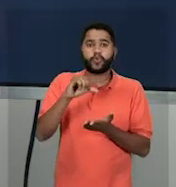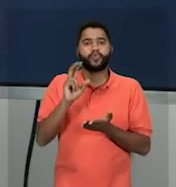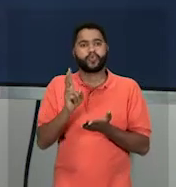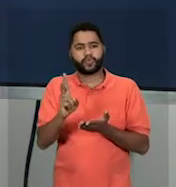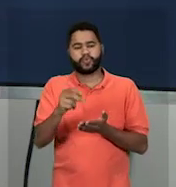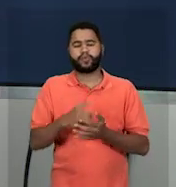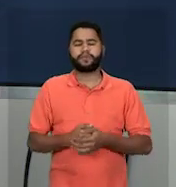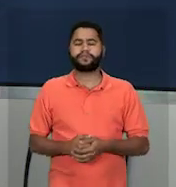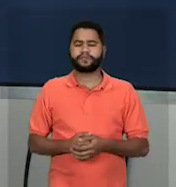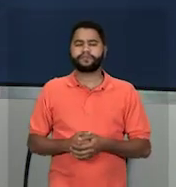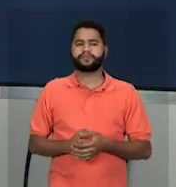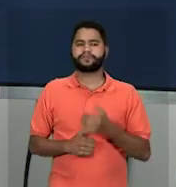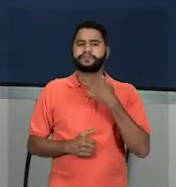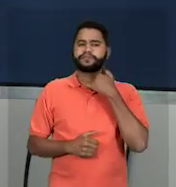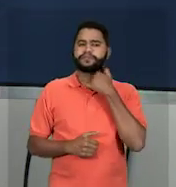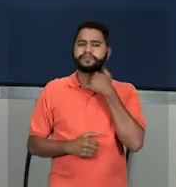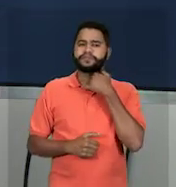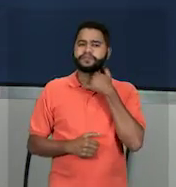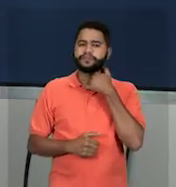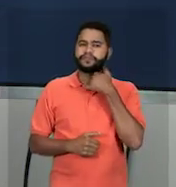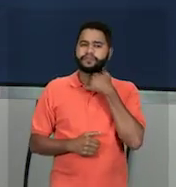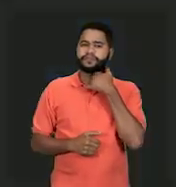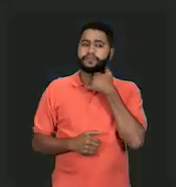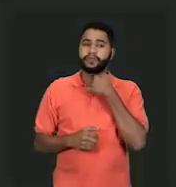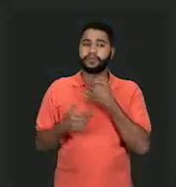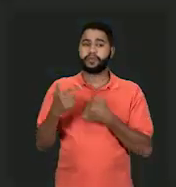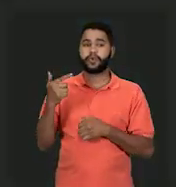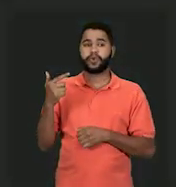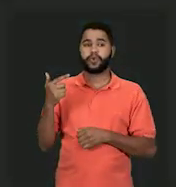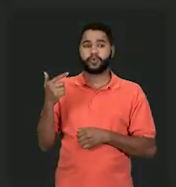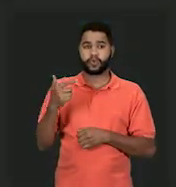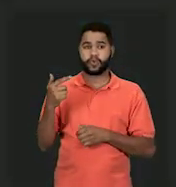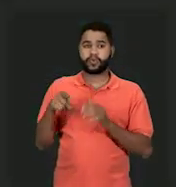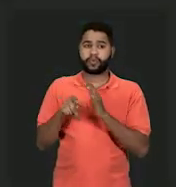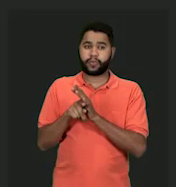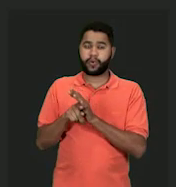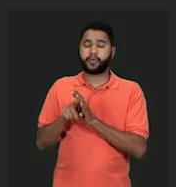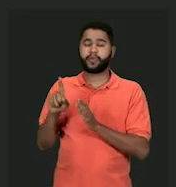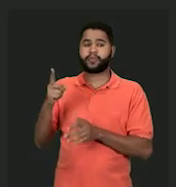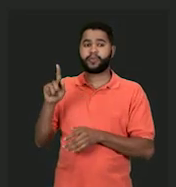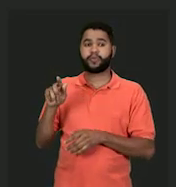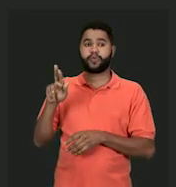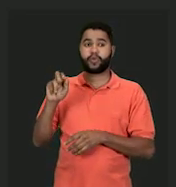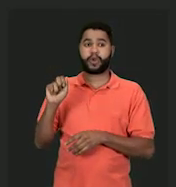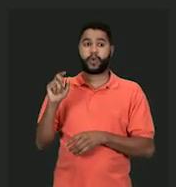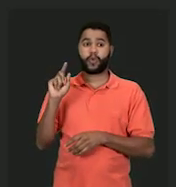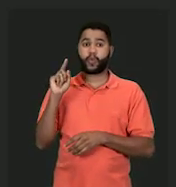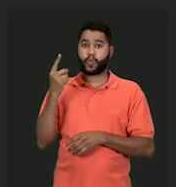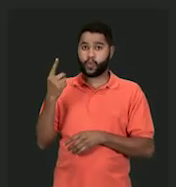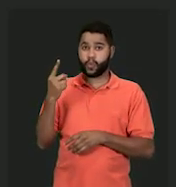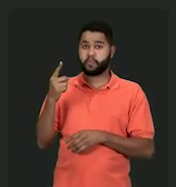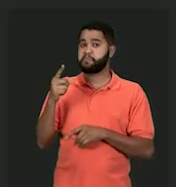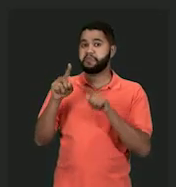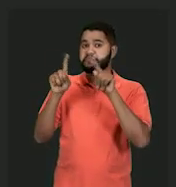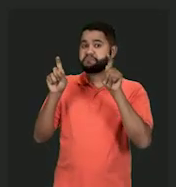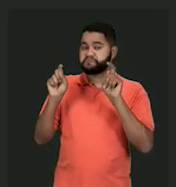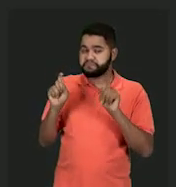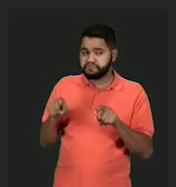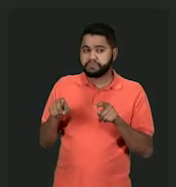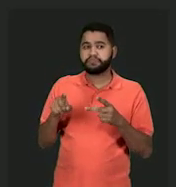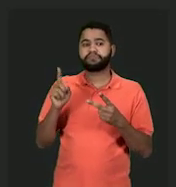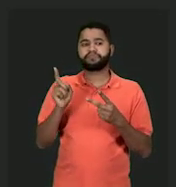então De Olho na Tela nós temos aqui duas equações do 1º grau com uma incógnita ou seja valor desconhecido